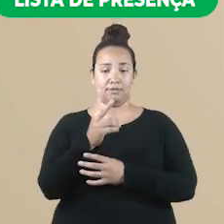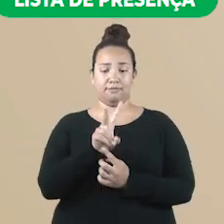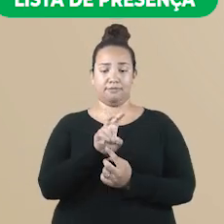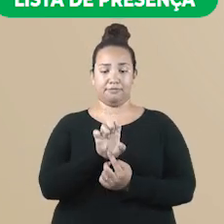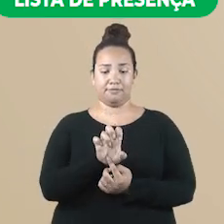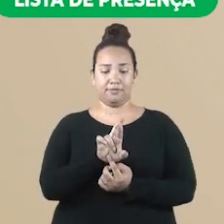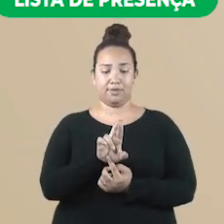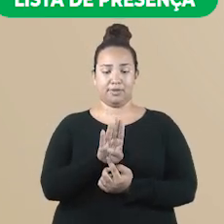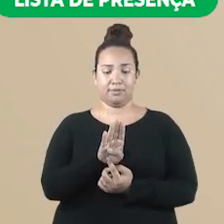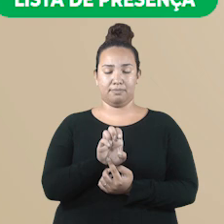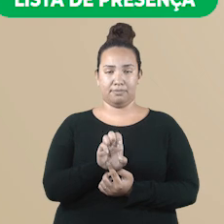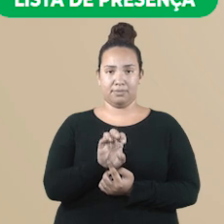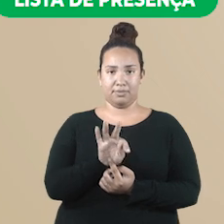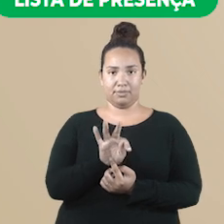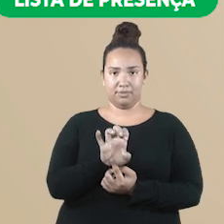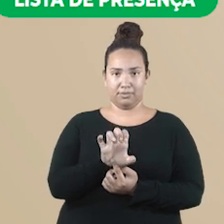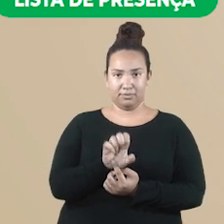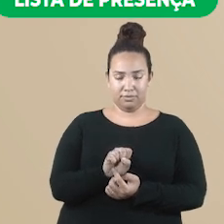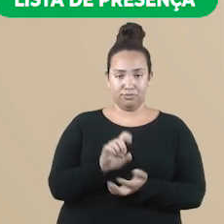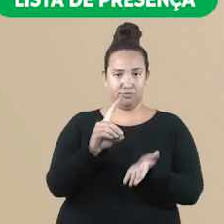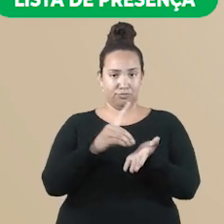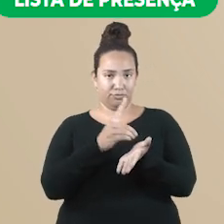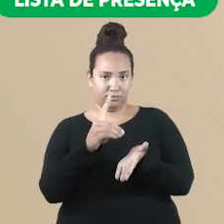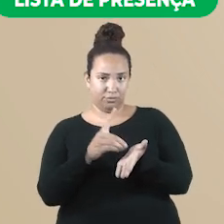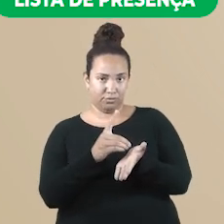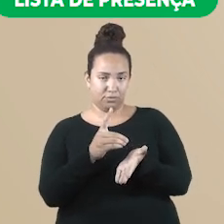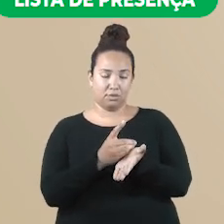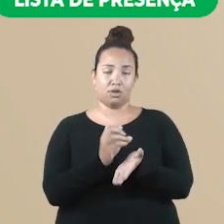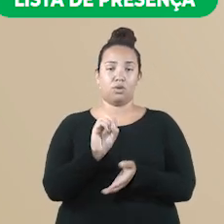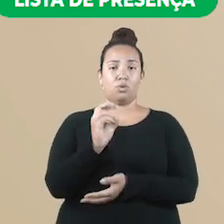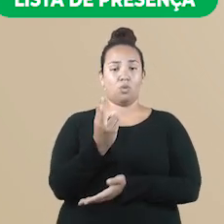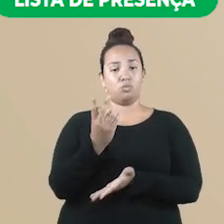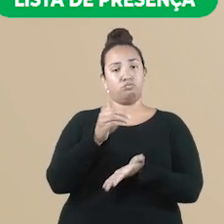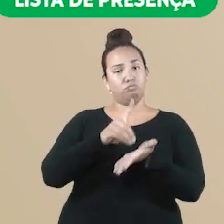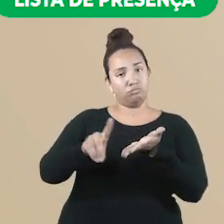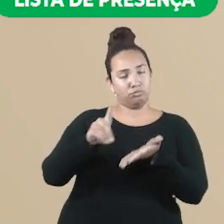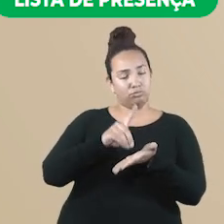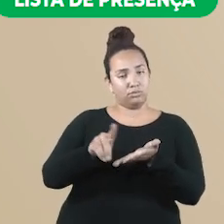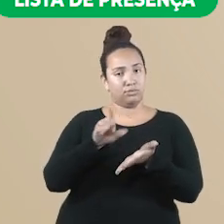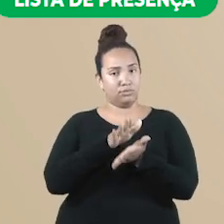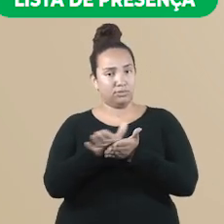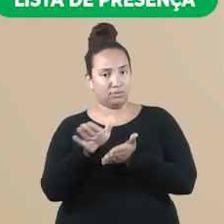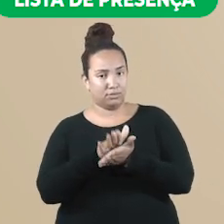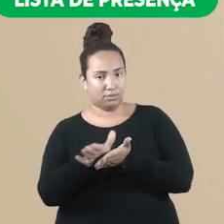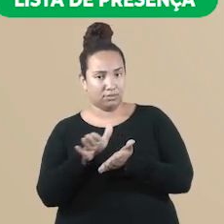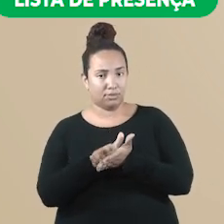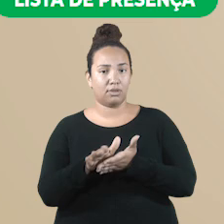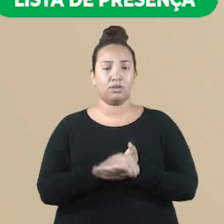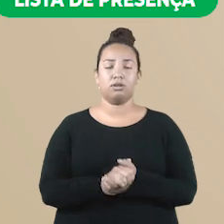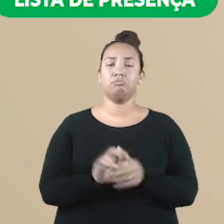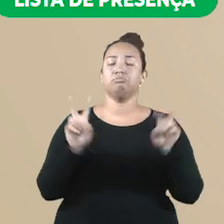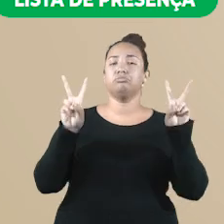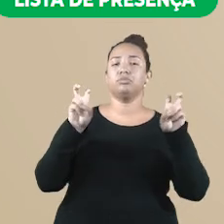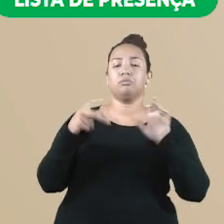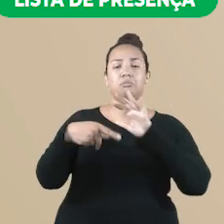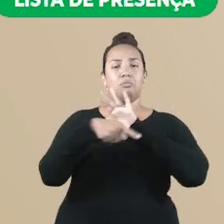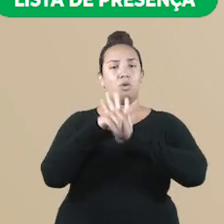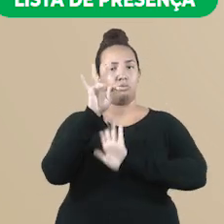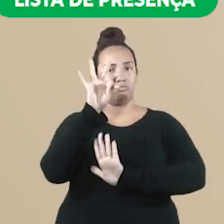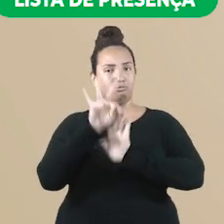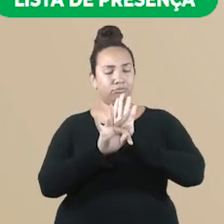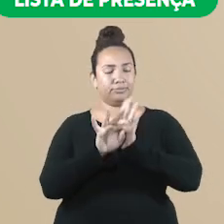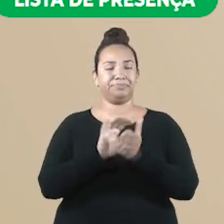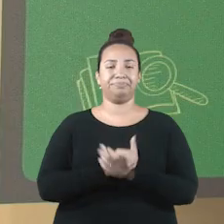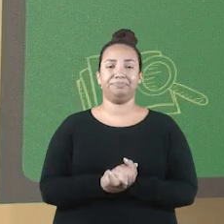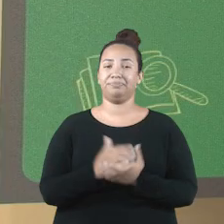de dicionário, digitais ou impressos, considerando a situação comunicativa e o tema, assunto ou